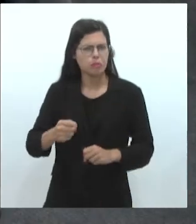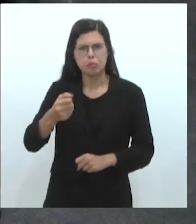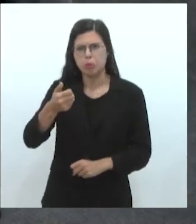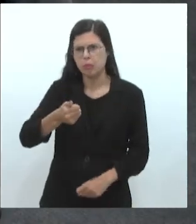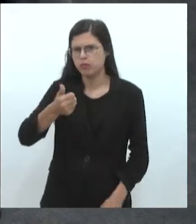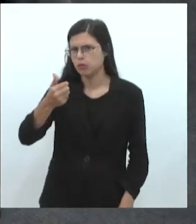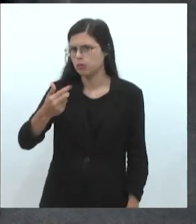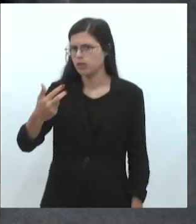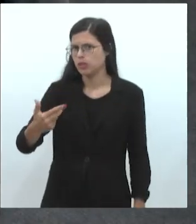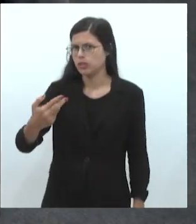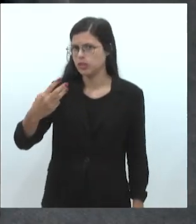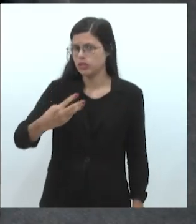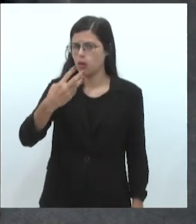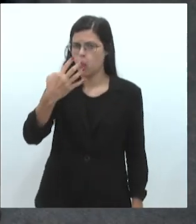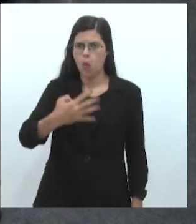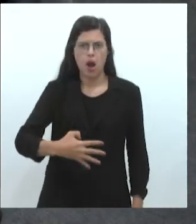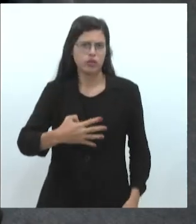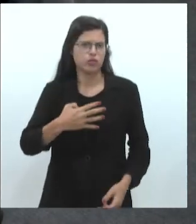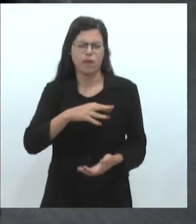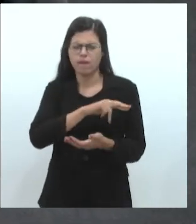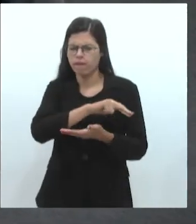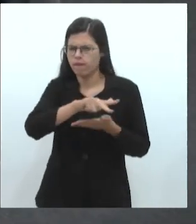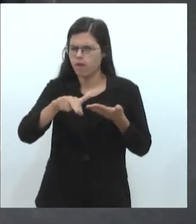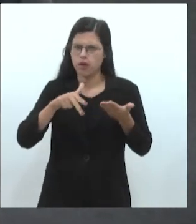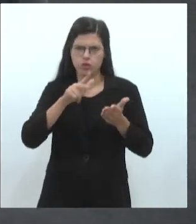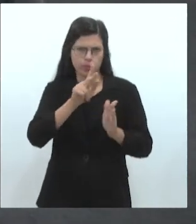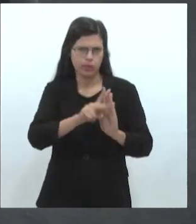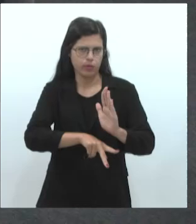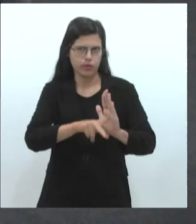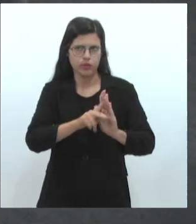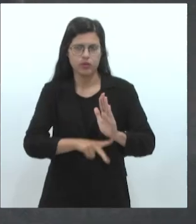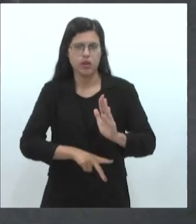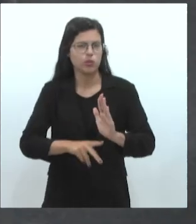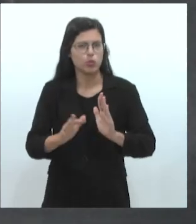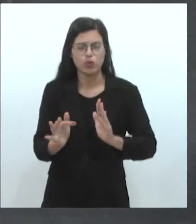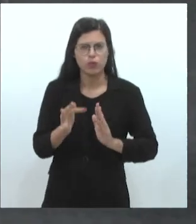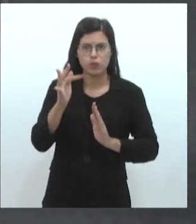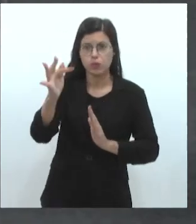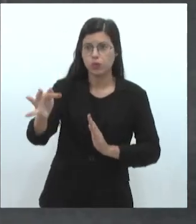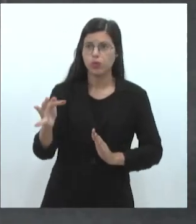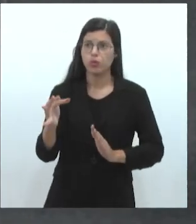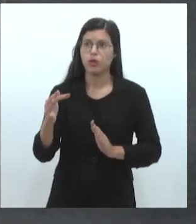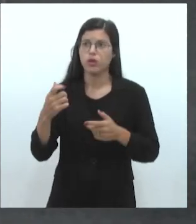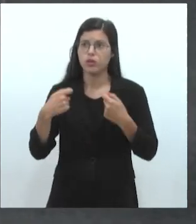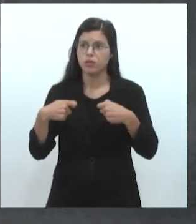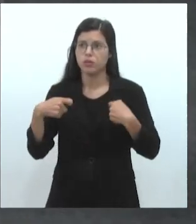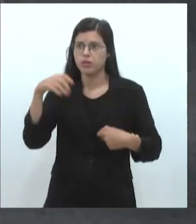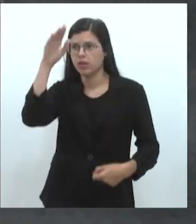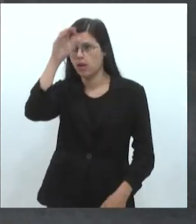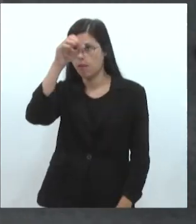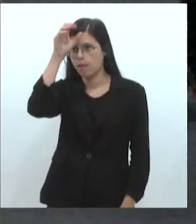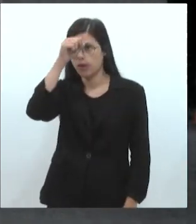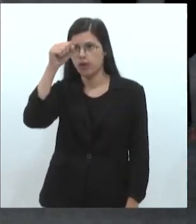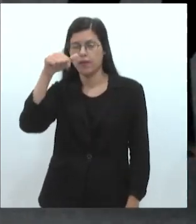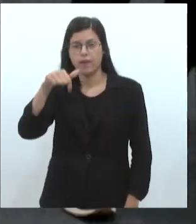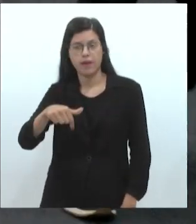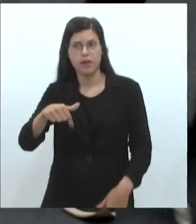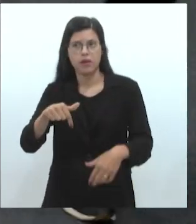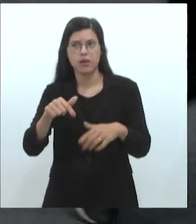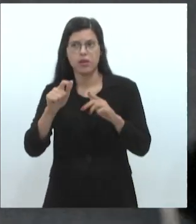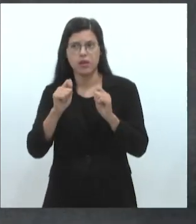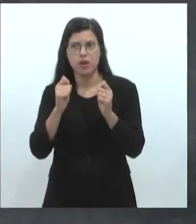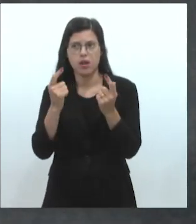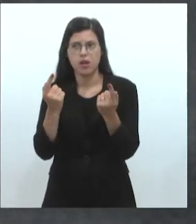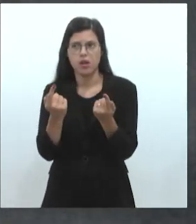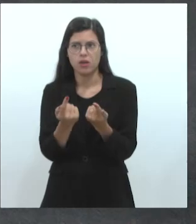muitos que virão. E eu quero dizer que isso é um ponto que nós precisamos aprender no parlamento. Mesmo pensando em